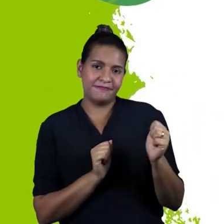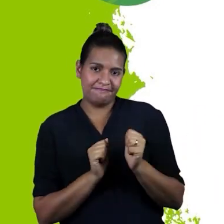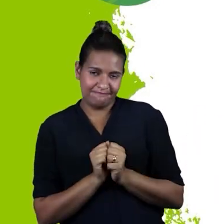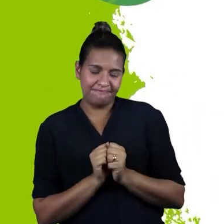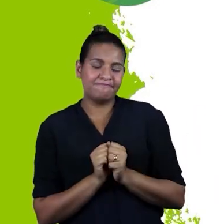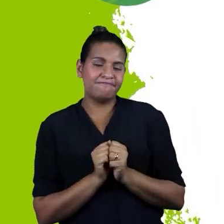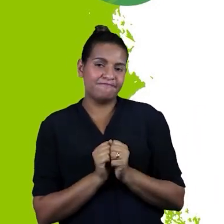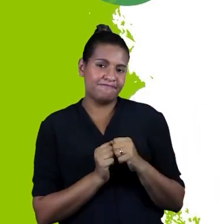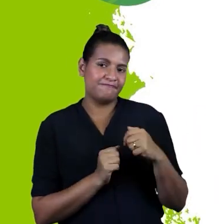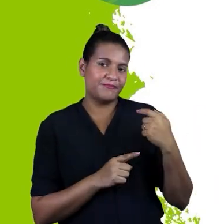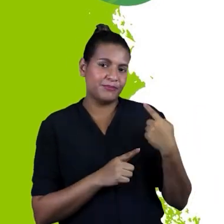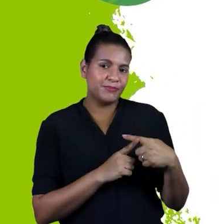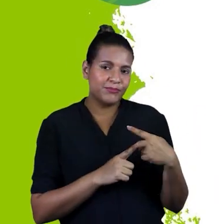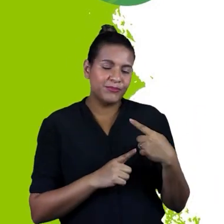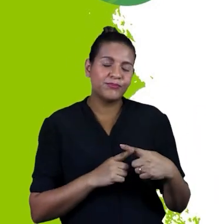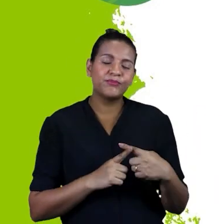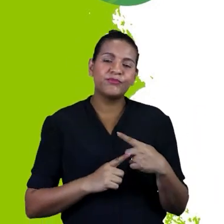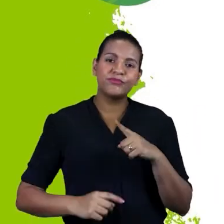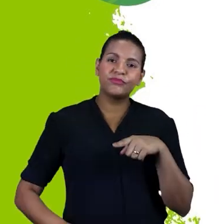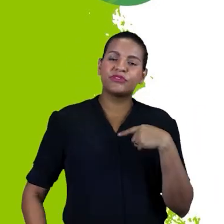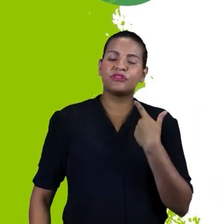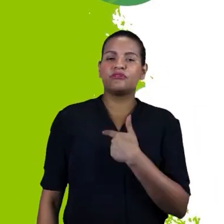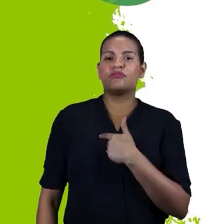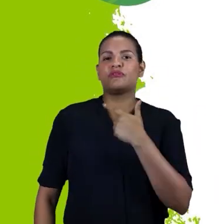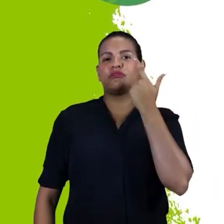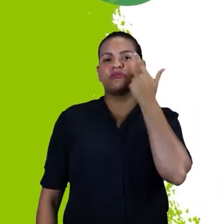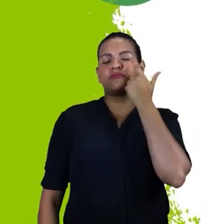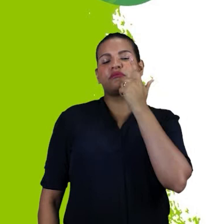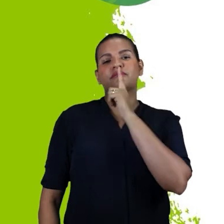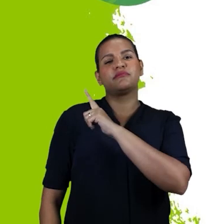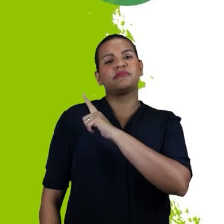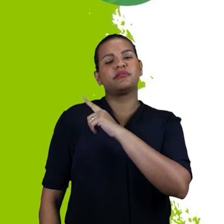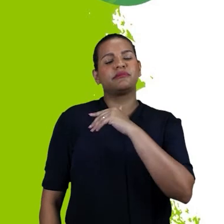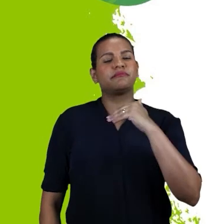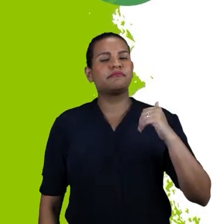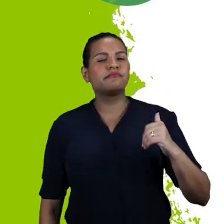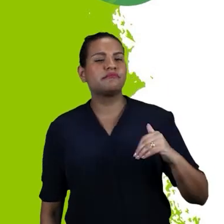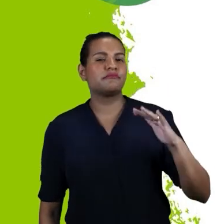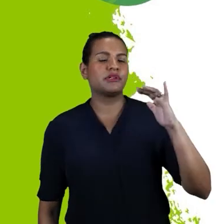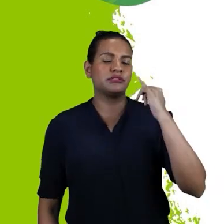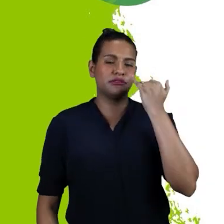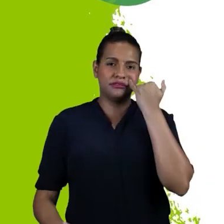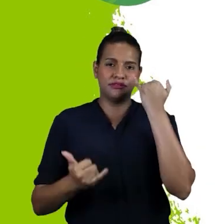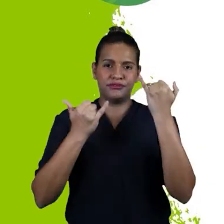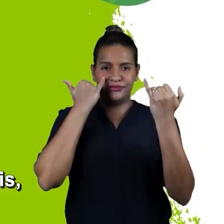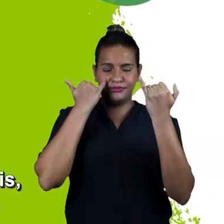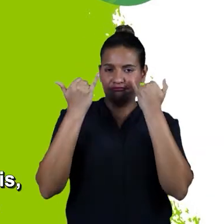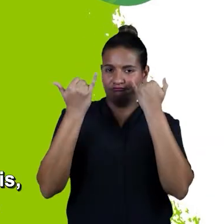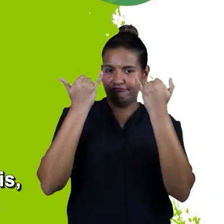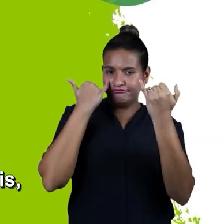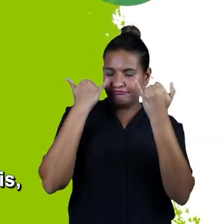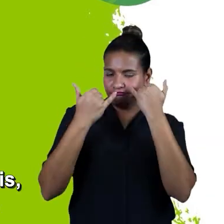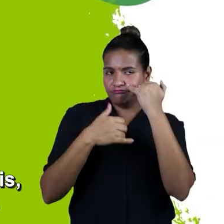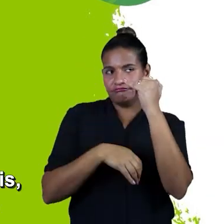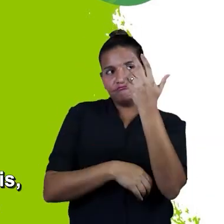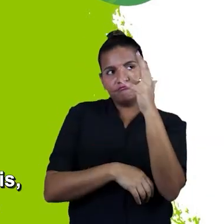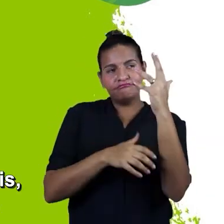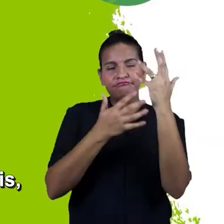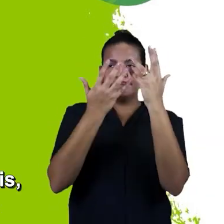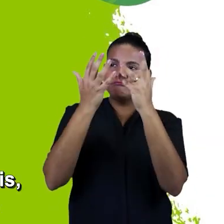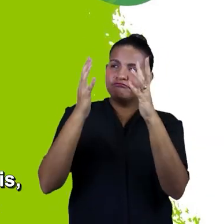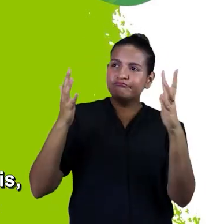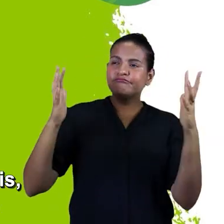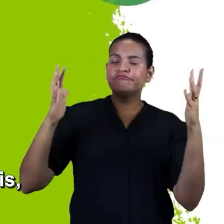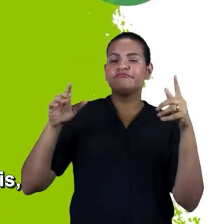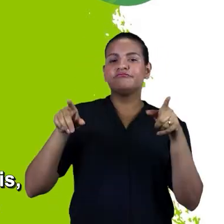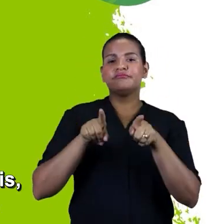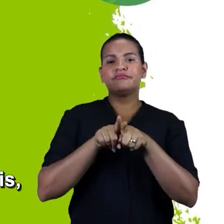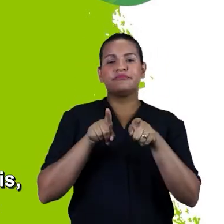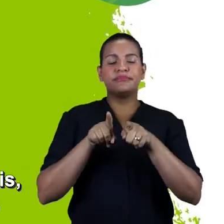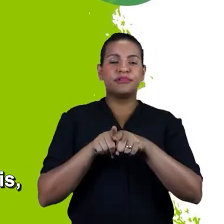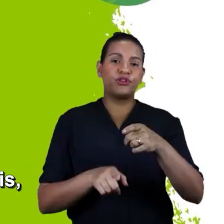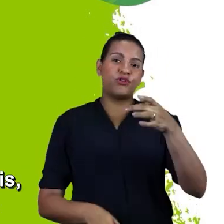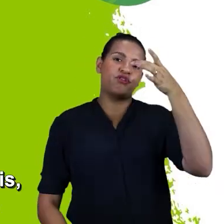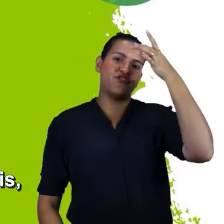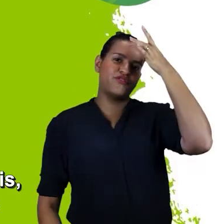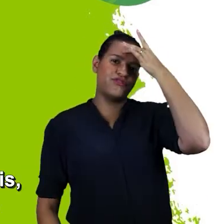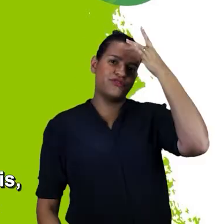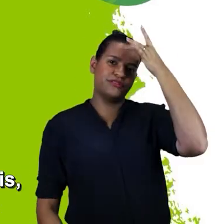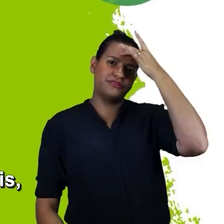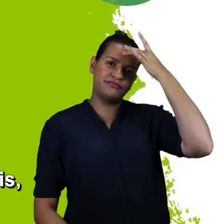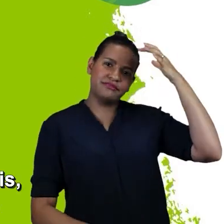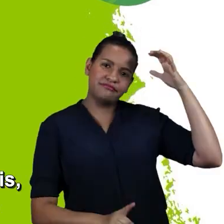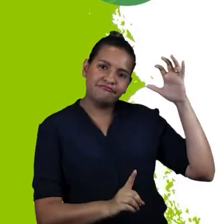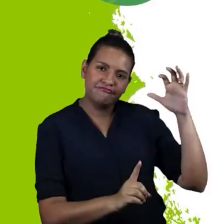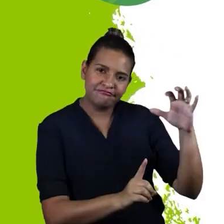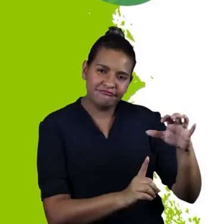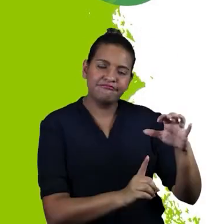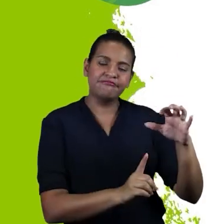nós, para que a gente possa, o máximo possível, passar as informações ambientais, a questão da